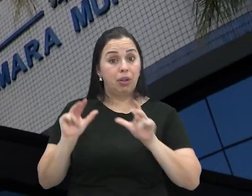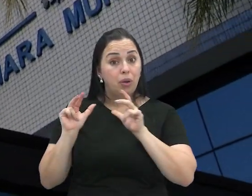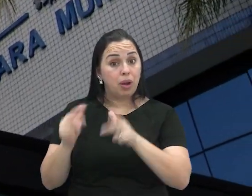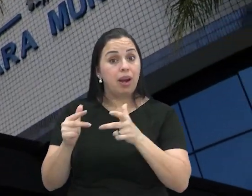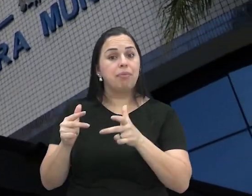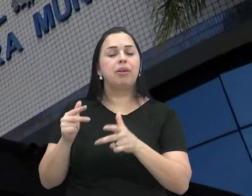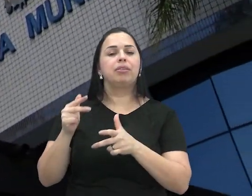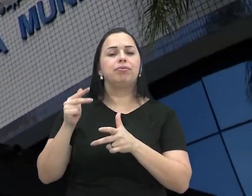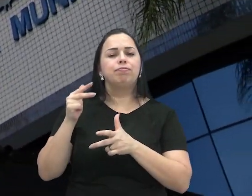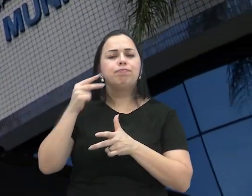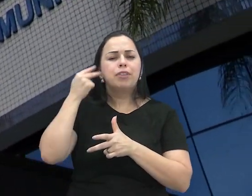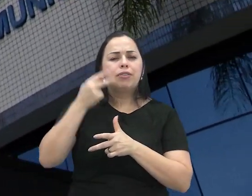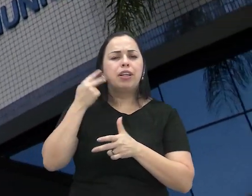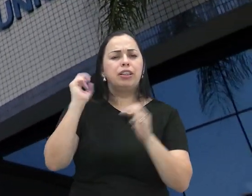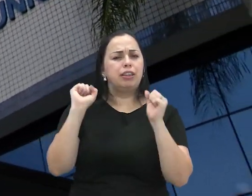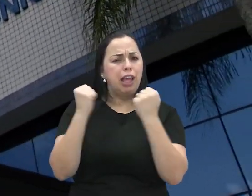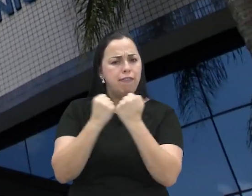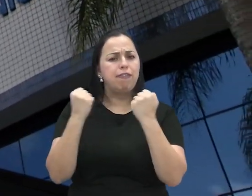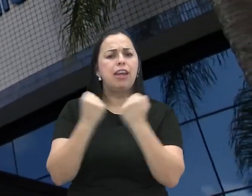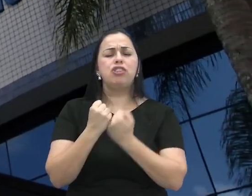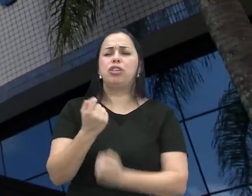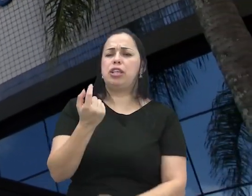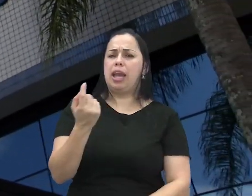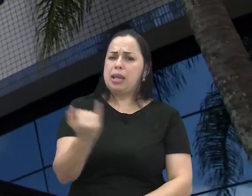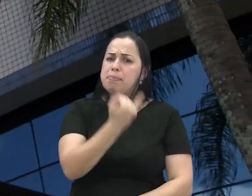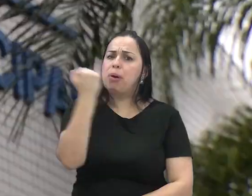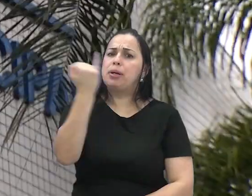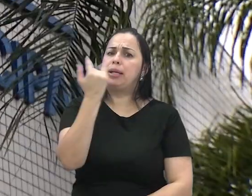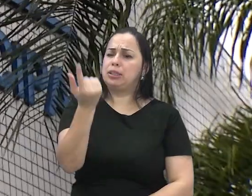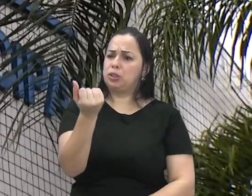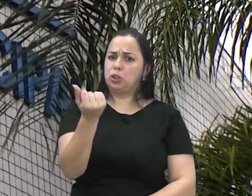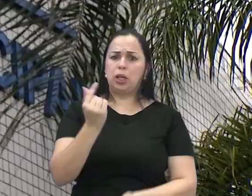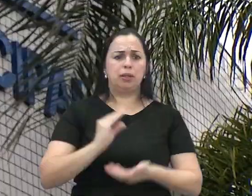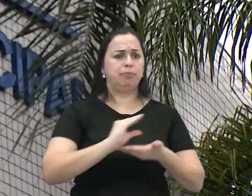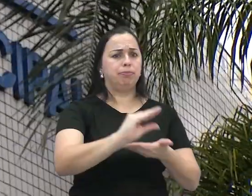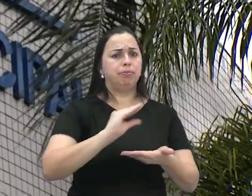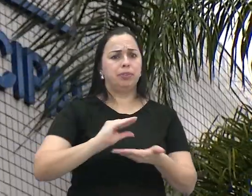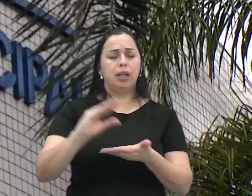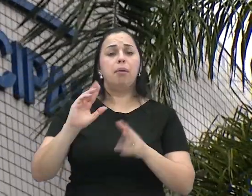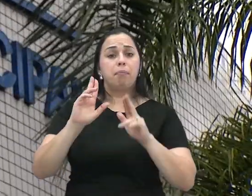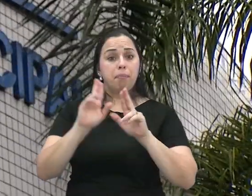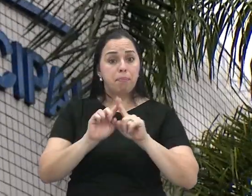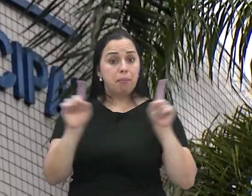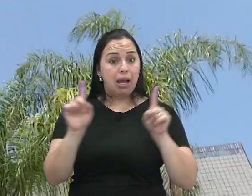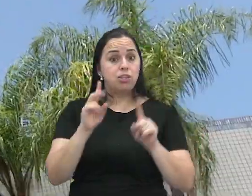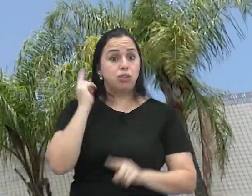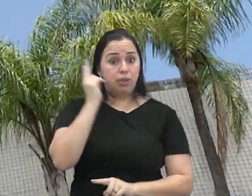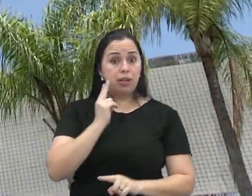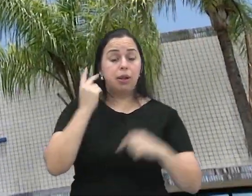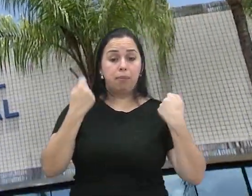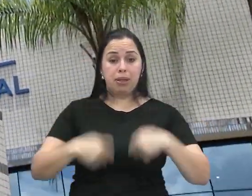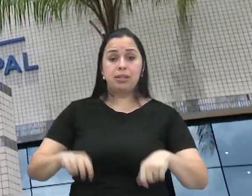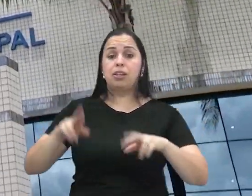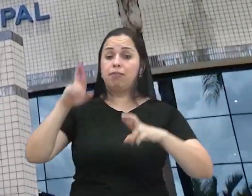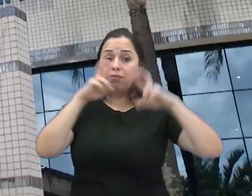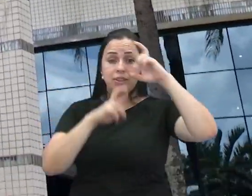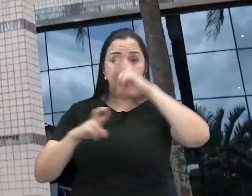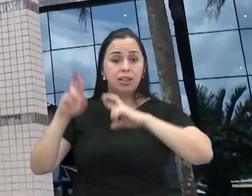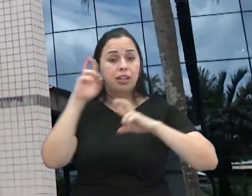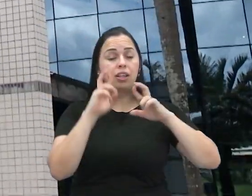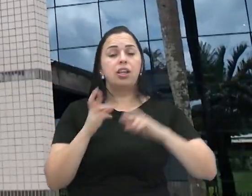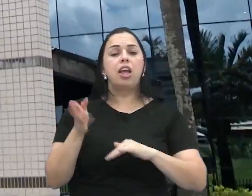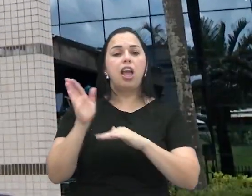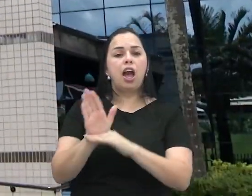Câmara defende a manutenção de programas de transferência de renda. A fiscalização por parte dos vereadores contribui para que as